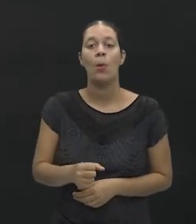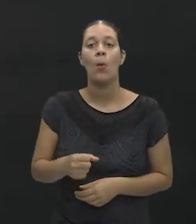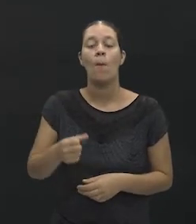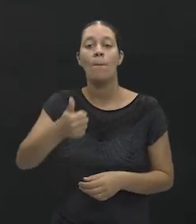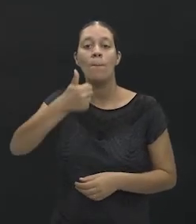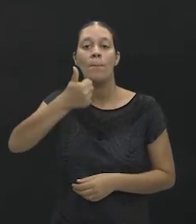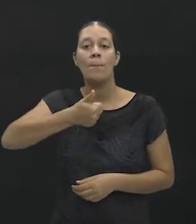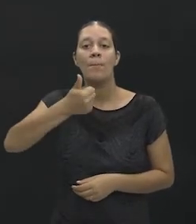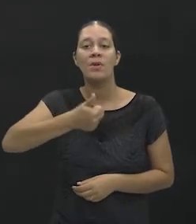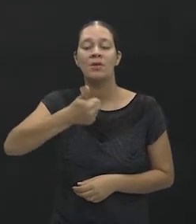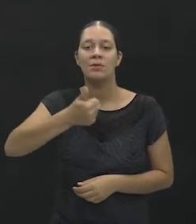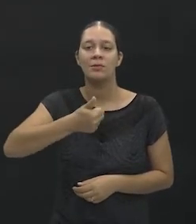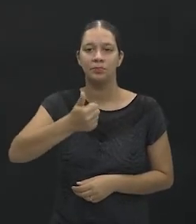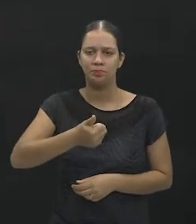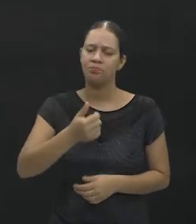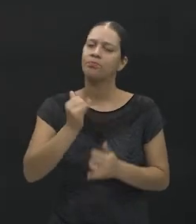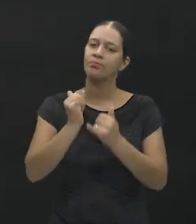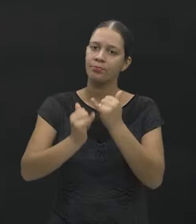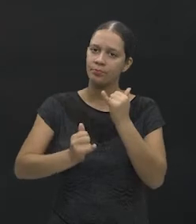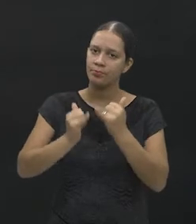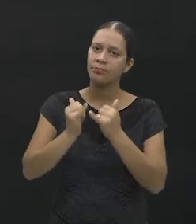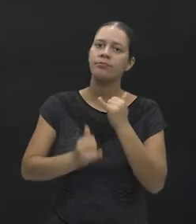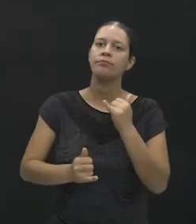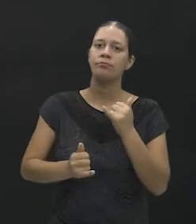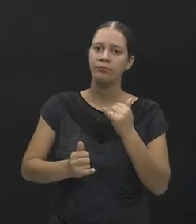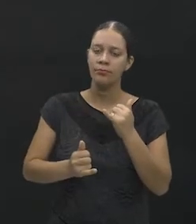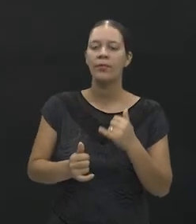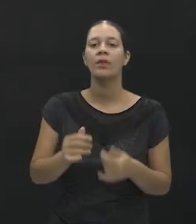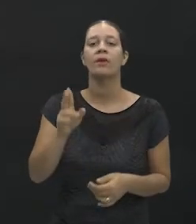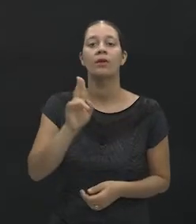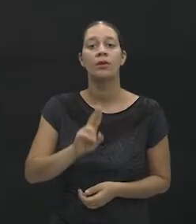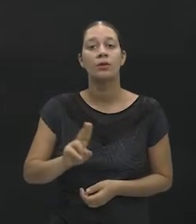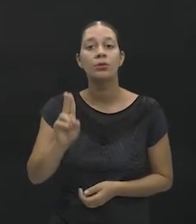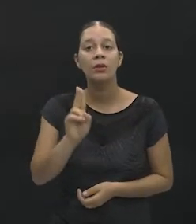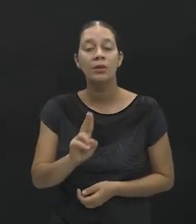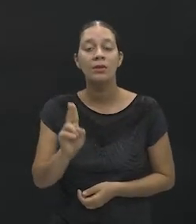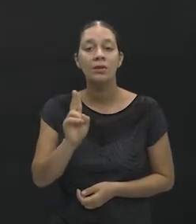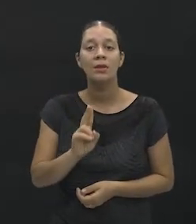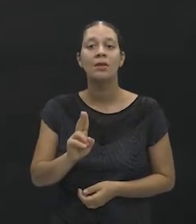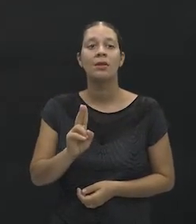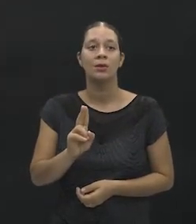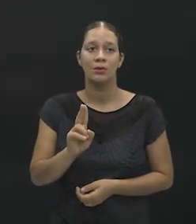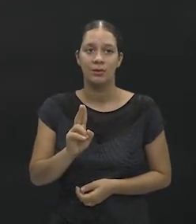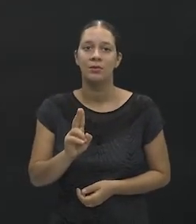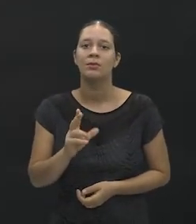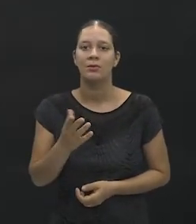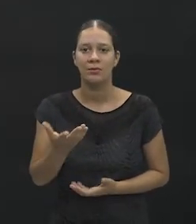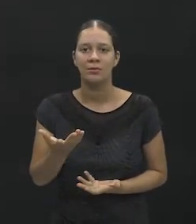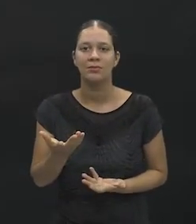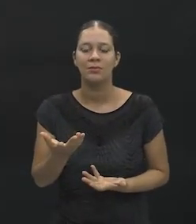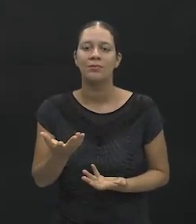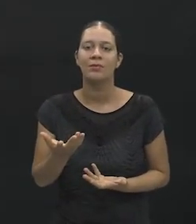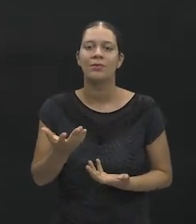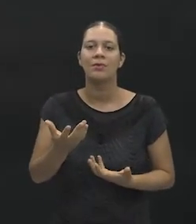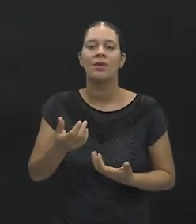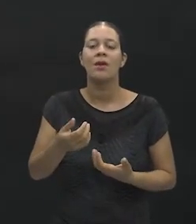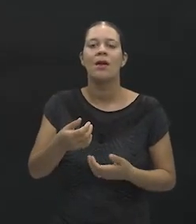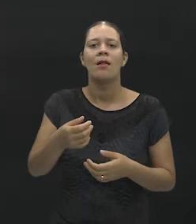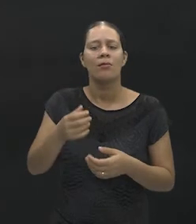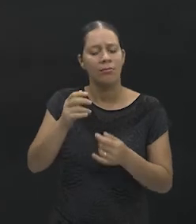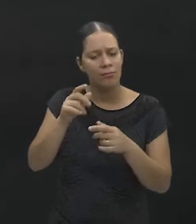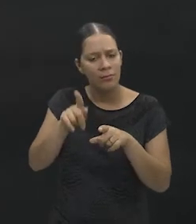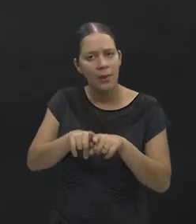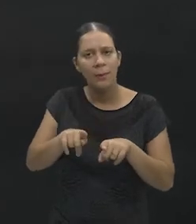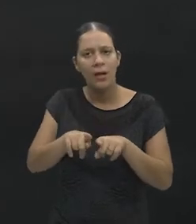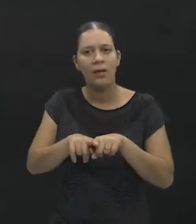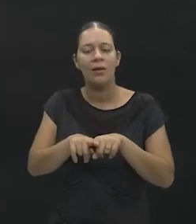dois primeiros casos, eles são bem parecidos, eles vão ser utilizados para separar os mesmos constituintes